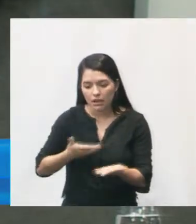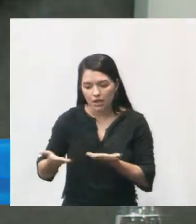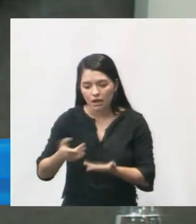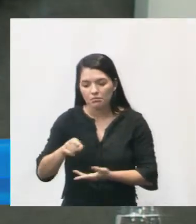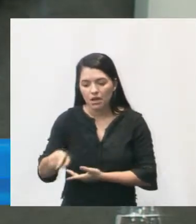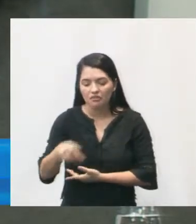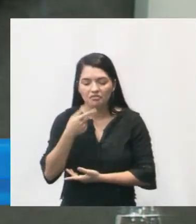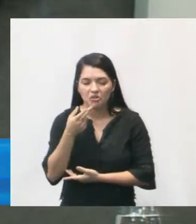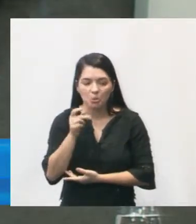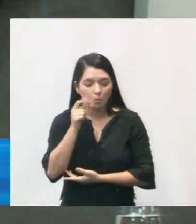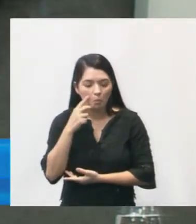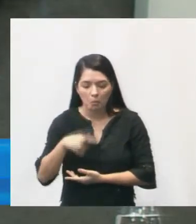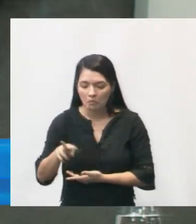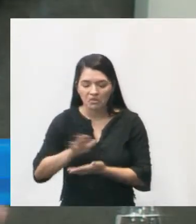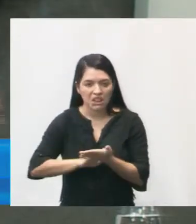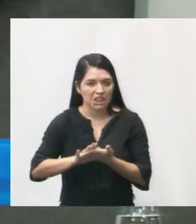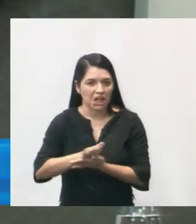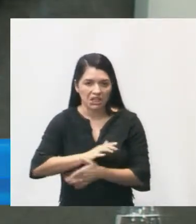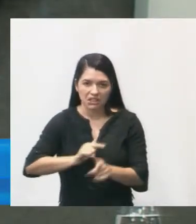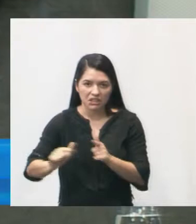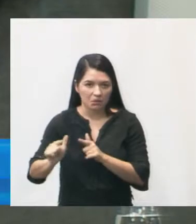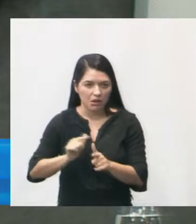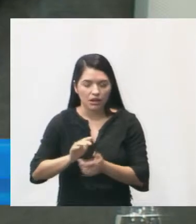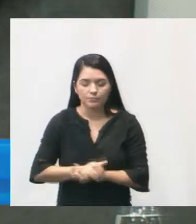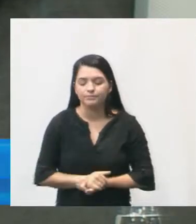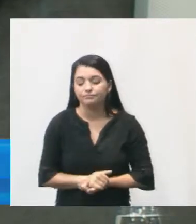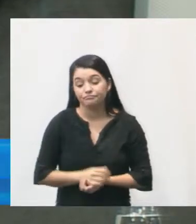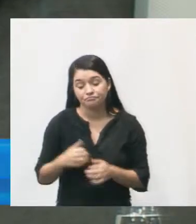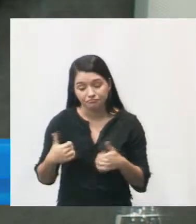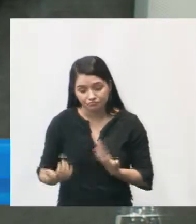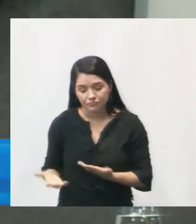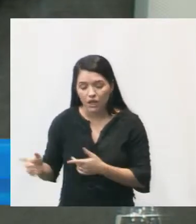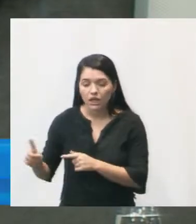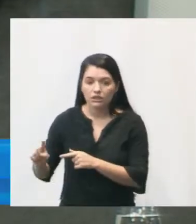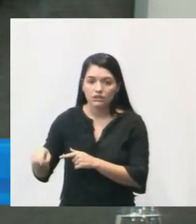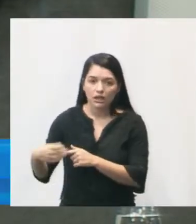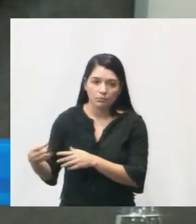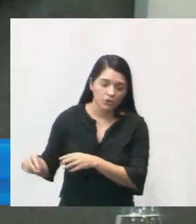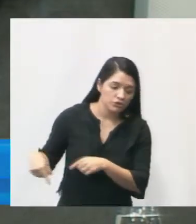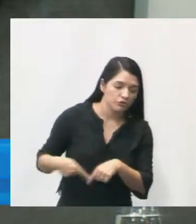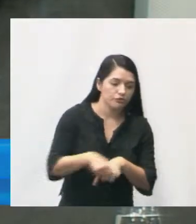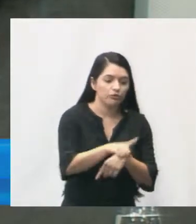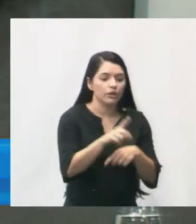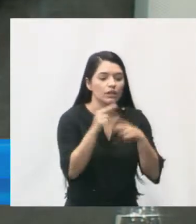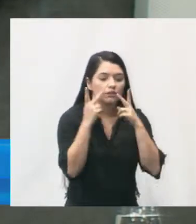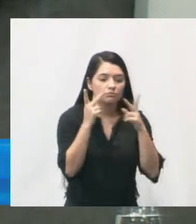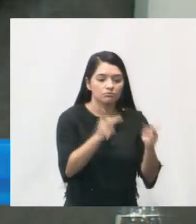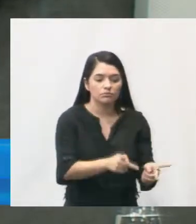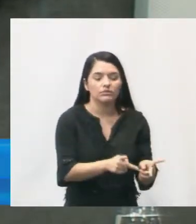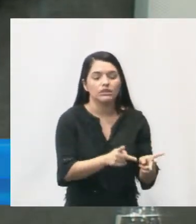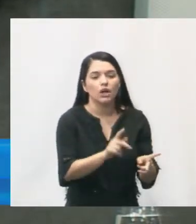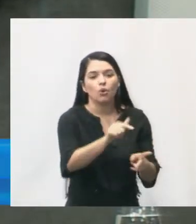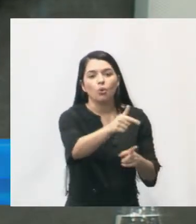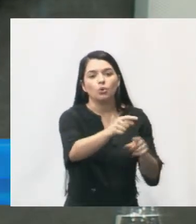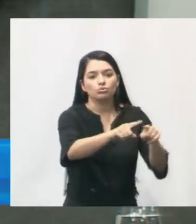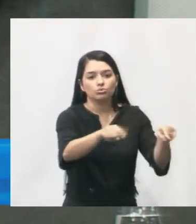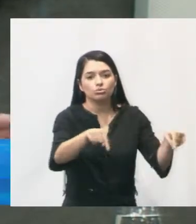lá. Depois eu fui para o Tancredão, cheguei lá, mesma situação, lamentável. A